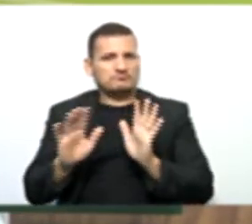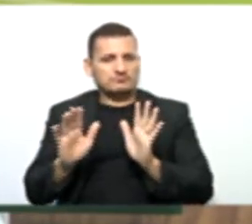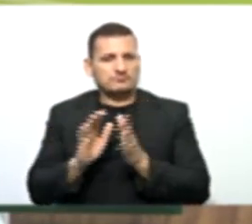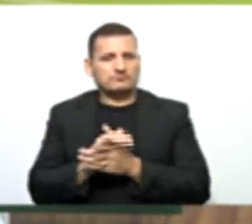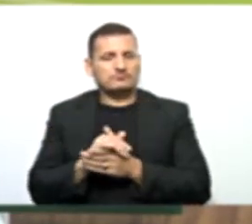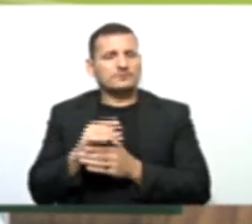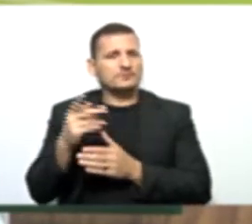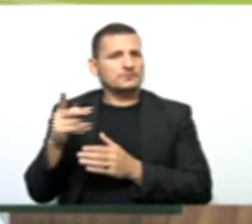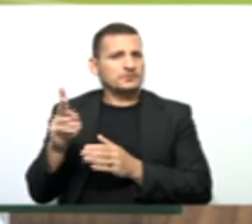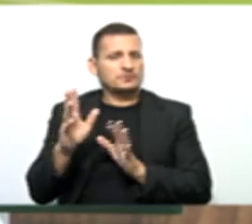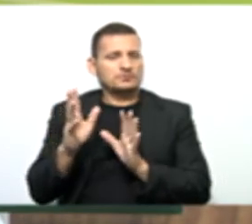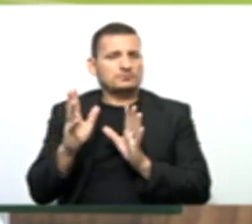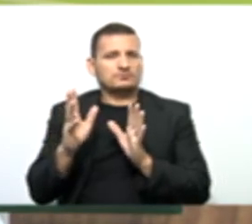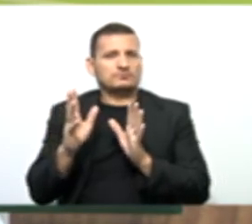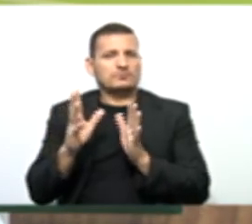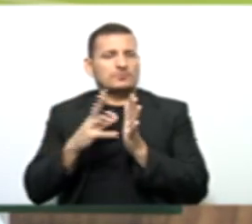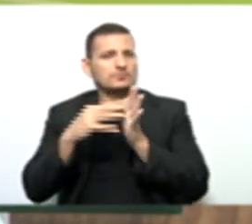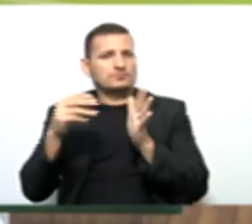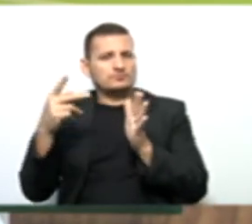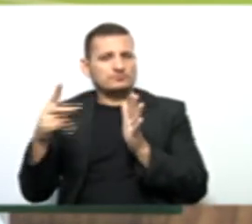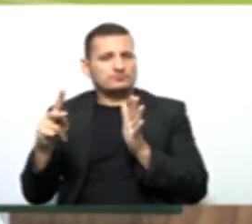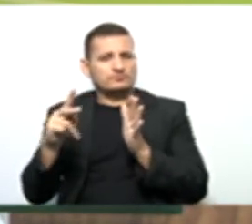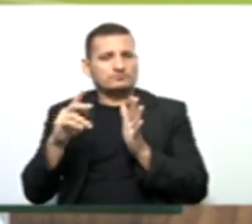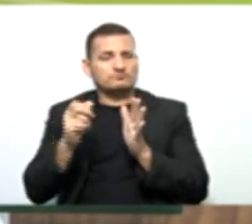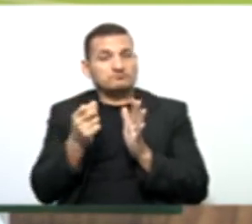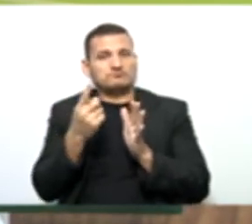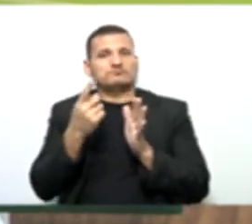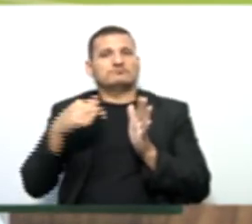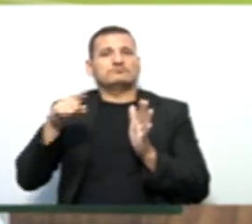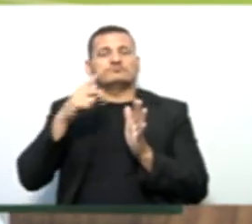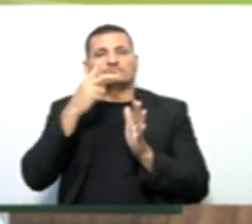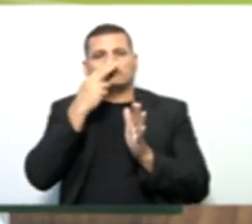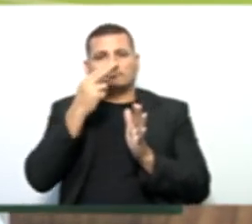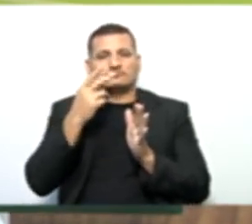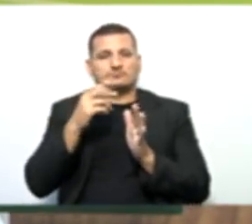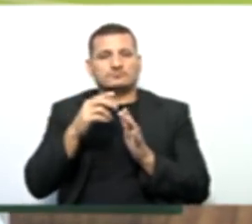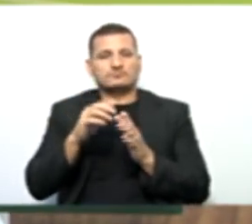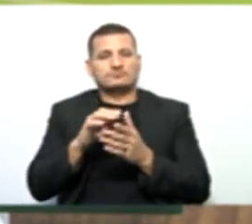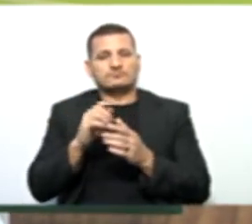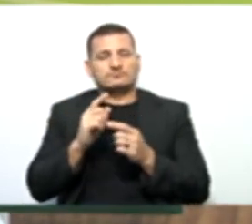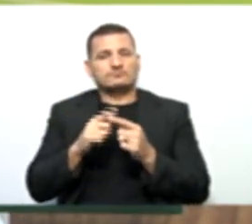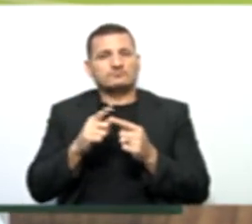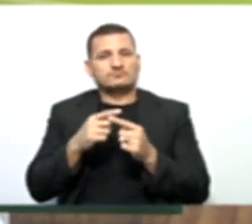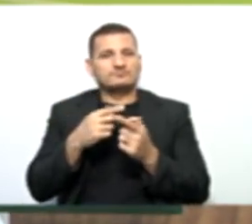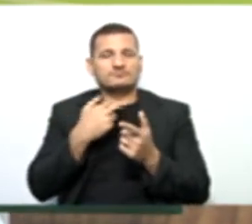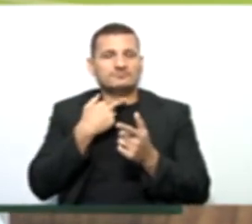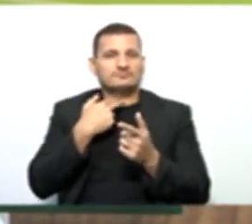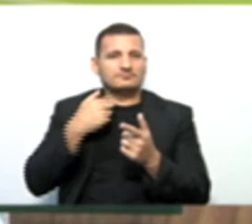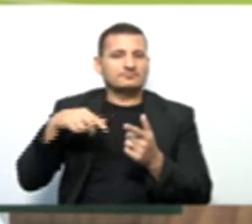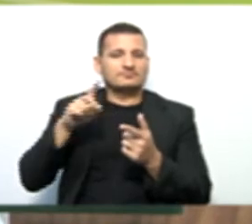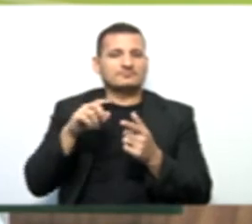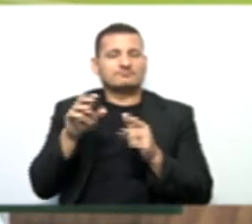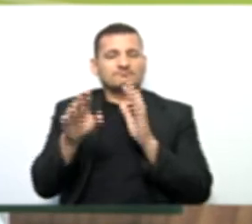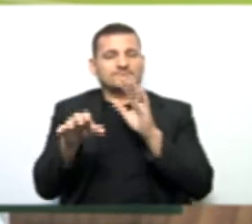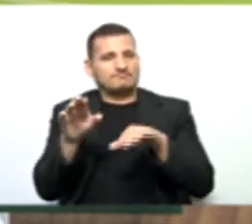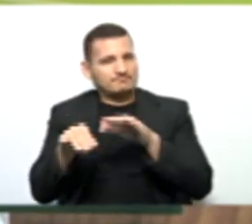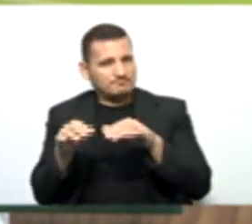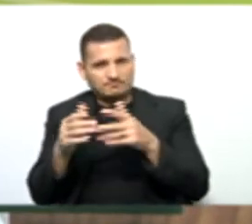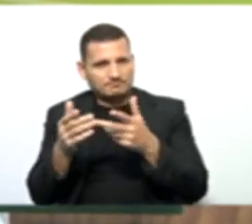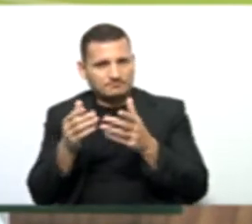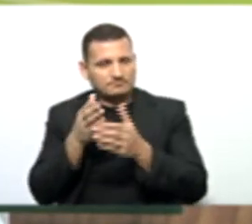desse formato estranho assim para nós, que é para a gente não mexer neles, a gente